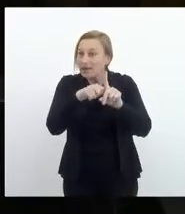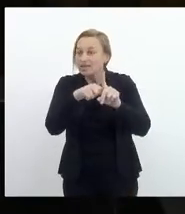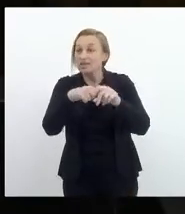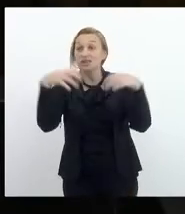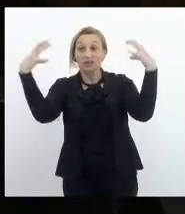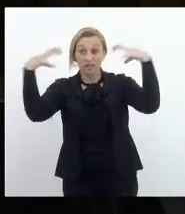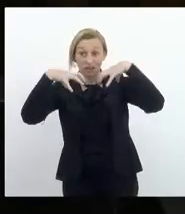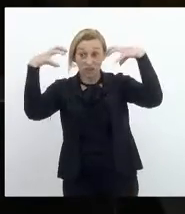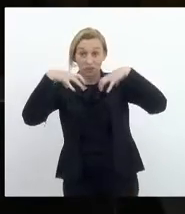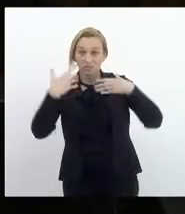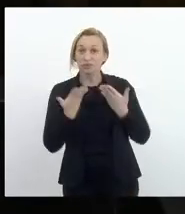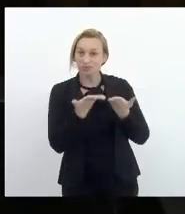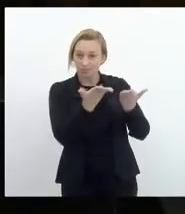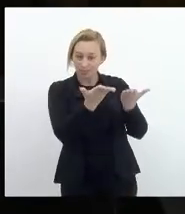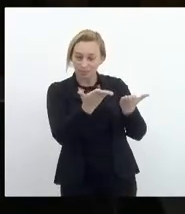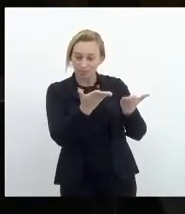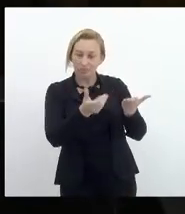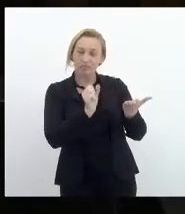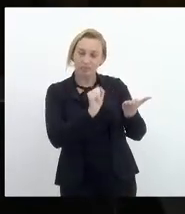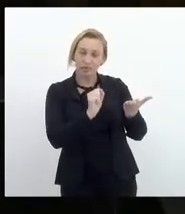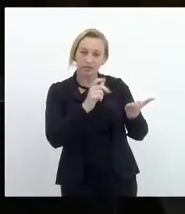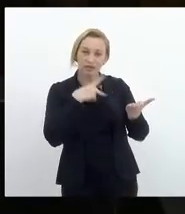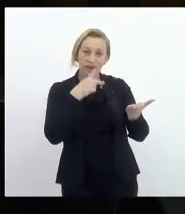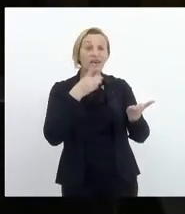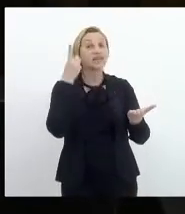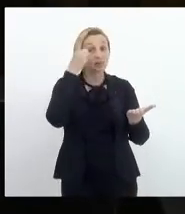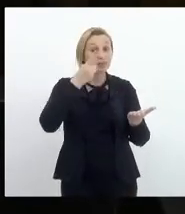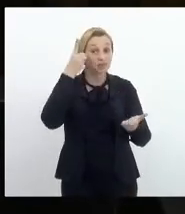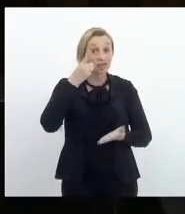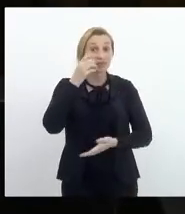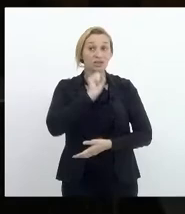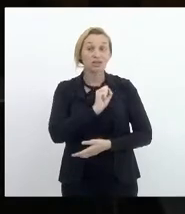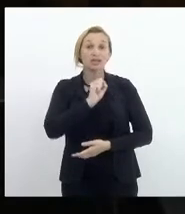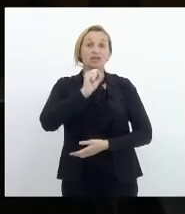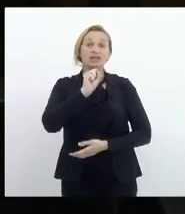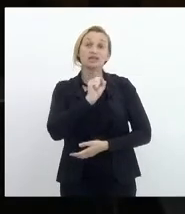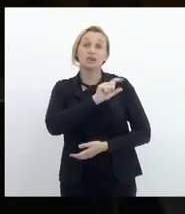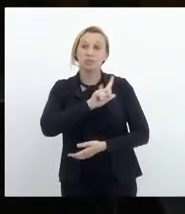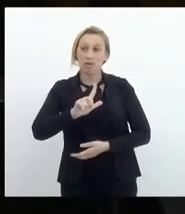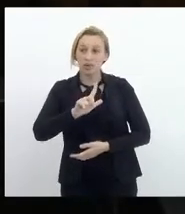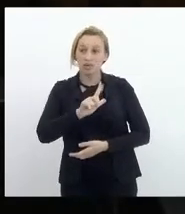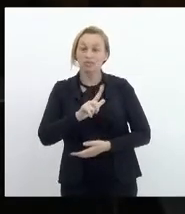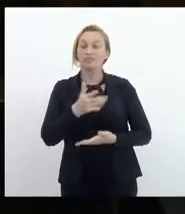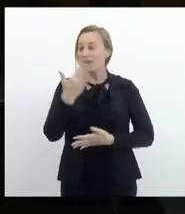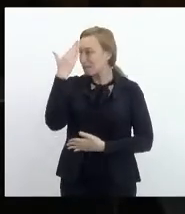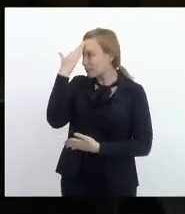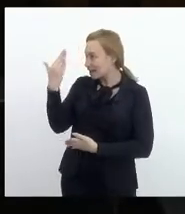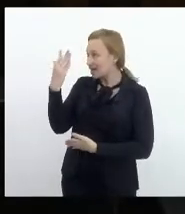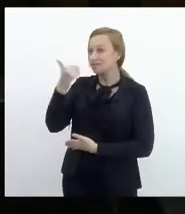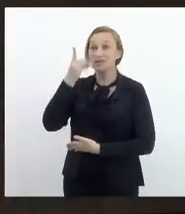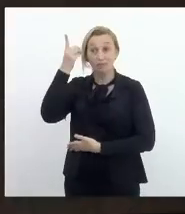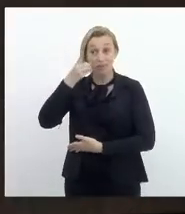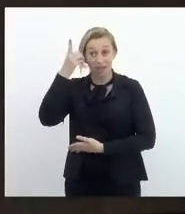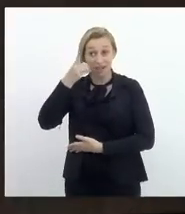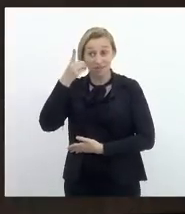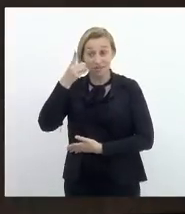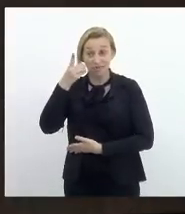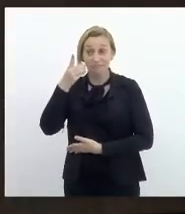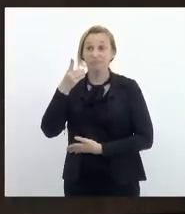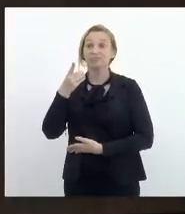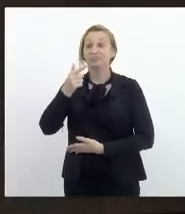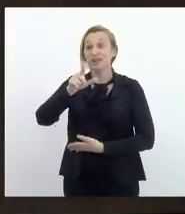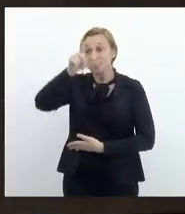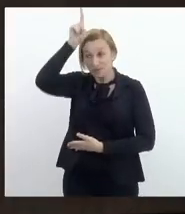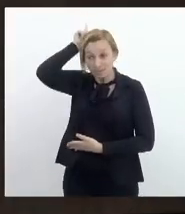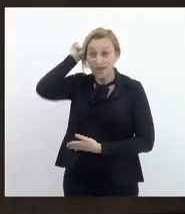quartel da parte a vossa excelência' Deputado Malafaia Obrigado Luiz Paulo Deputado dos Paulo